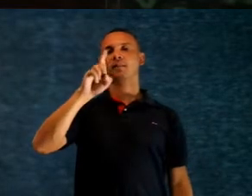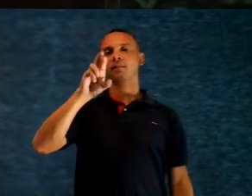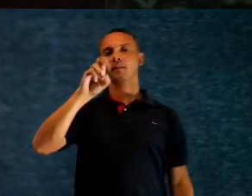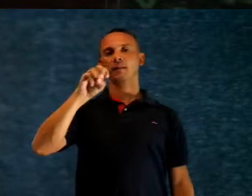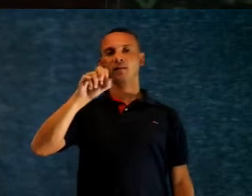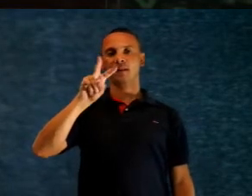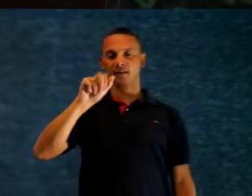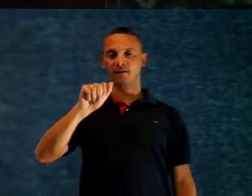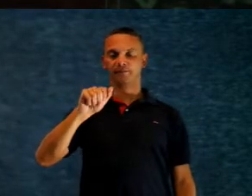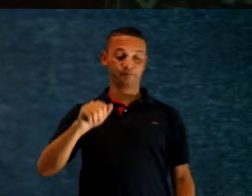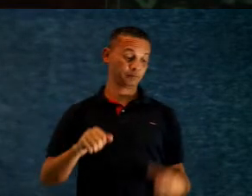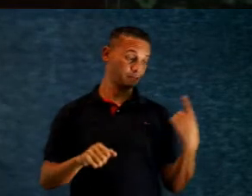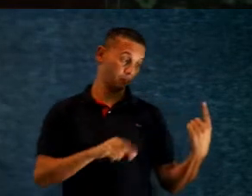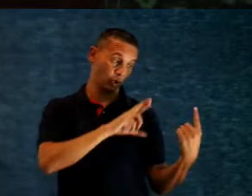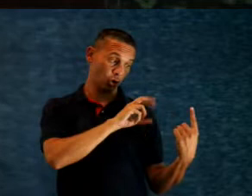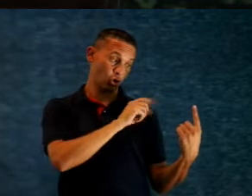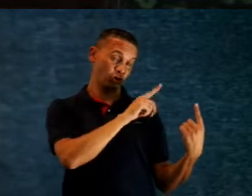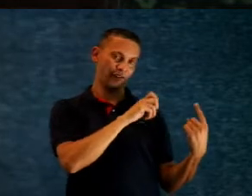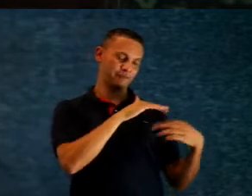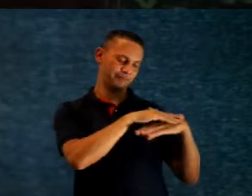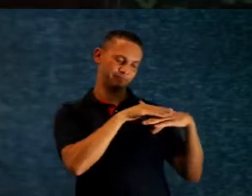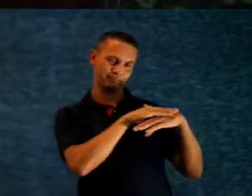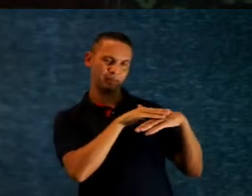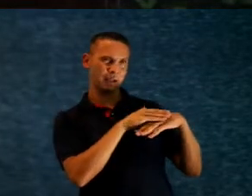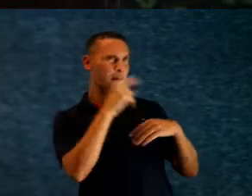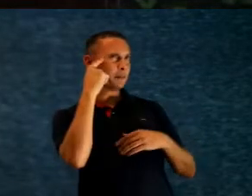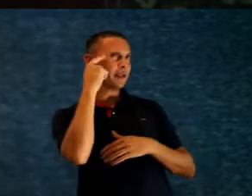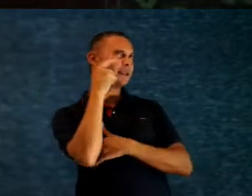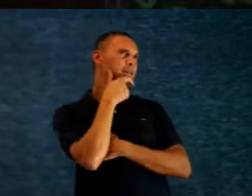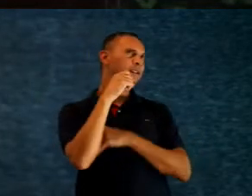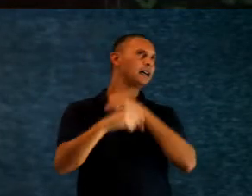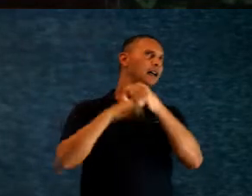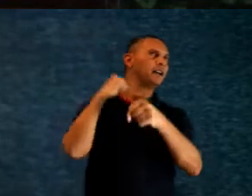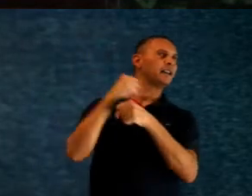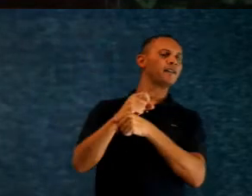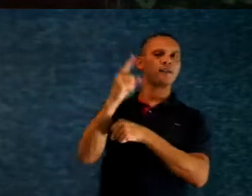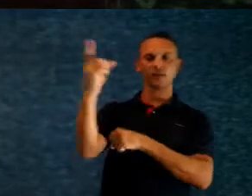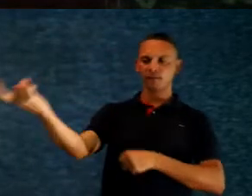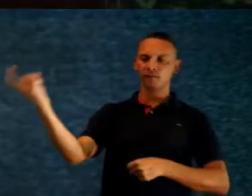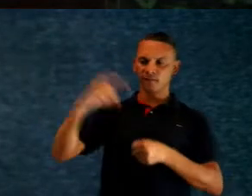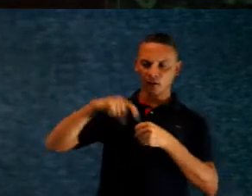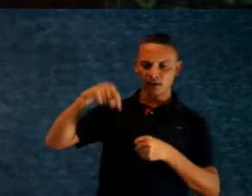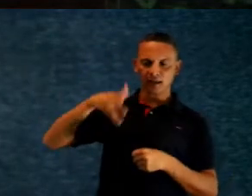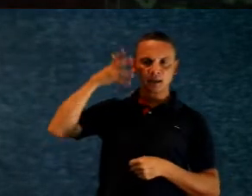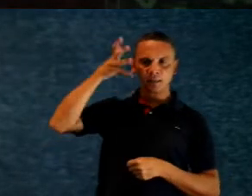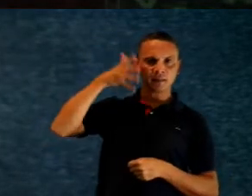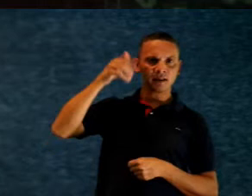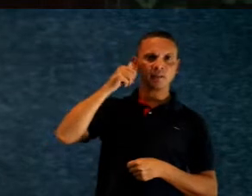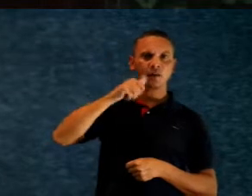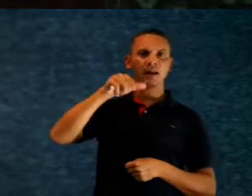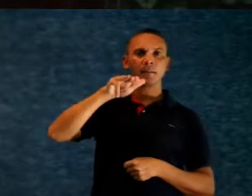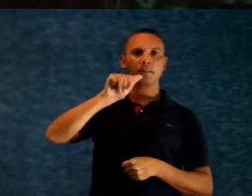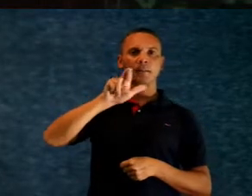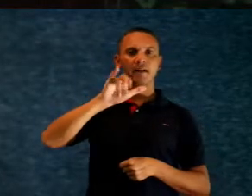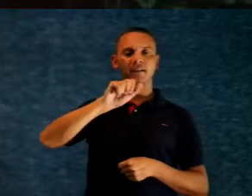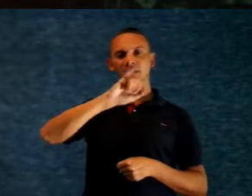Rogério já adiantou, disse: Caminha, quem sabe se no próximo ano você não poderia voltar para falar sobre Maria Julieta.